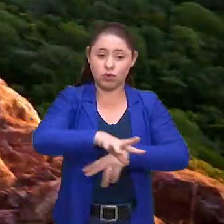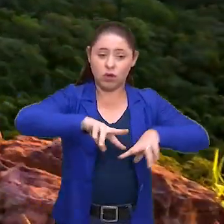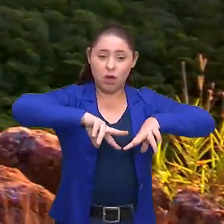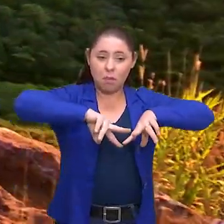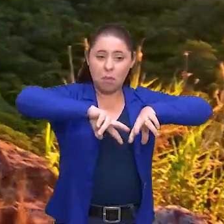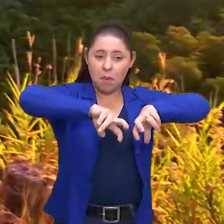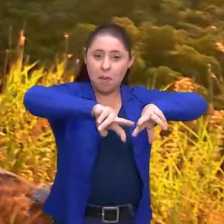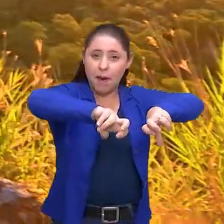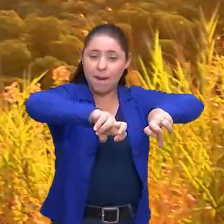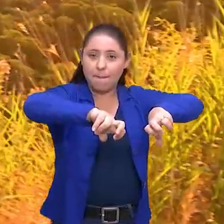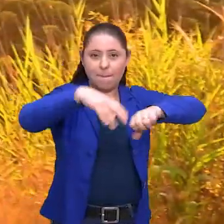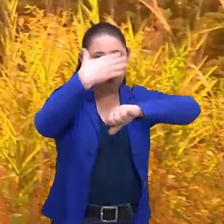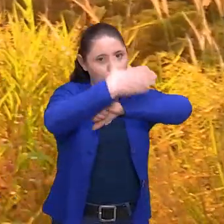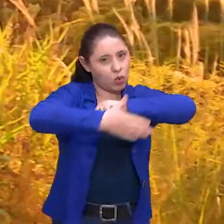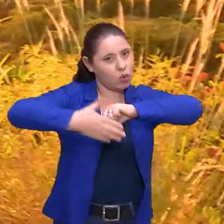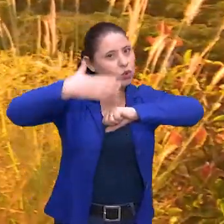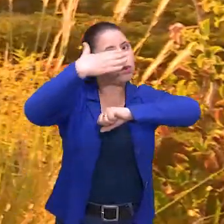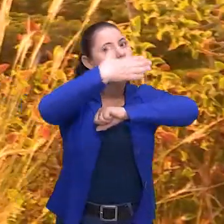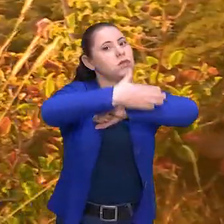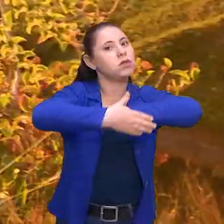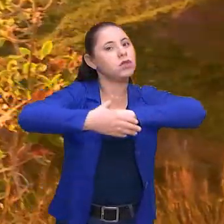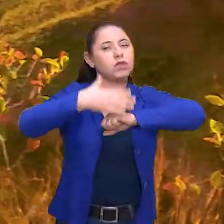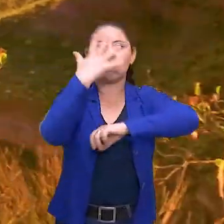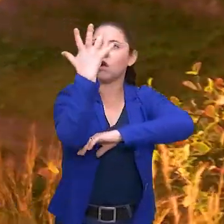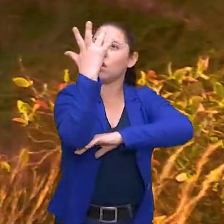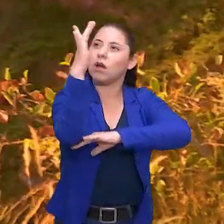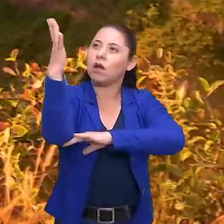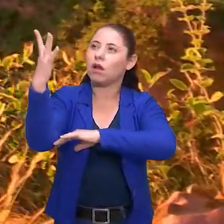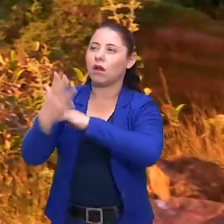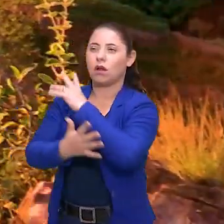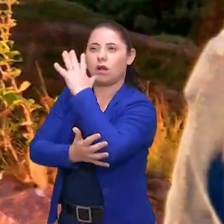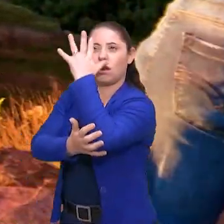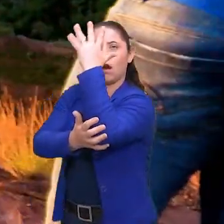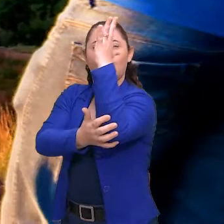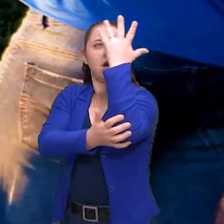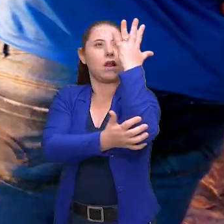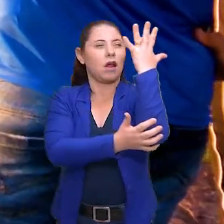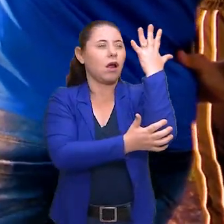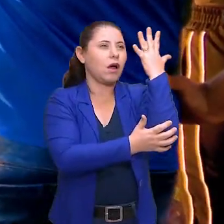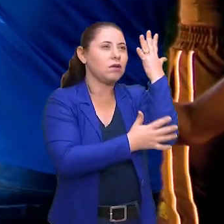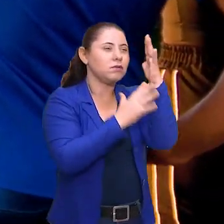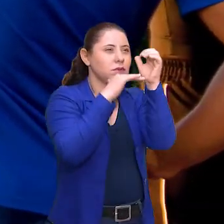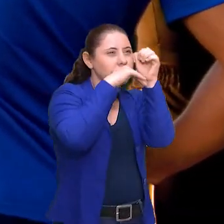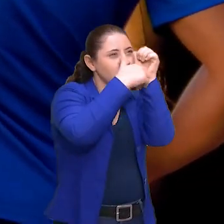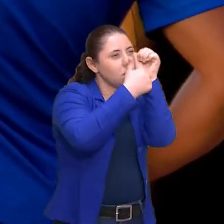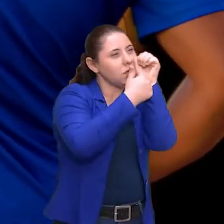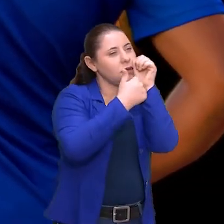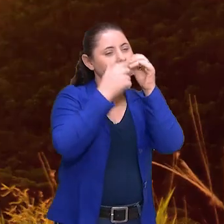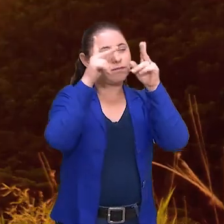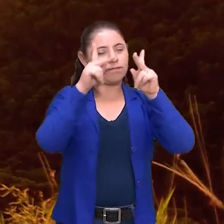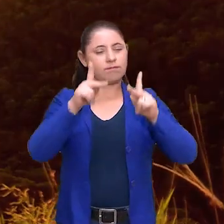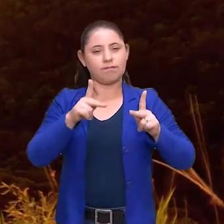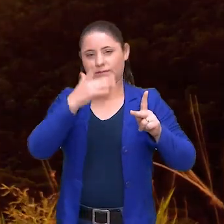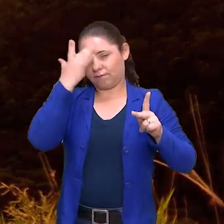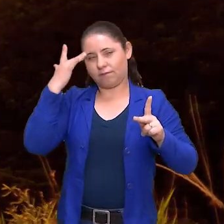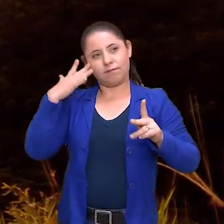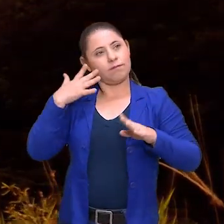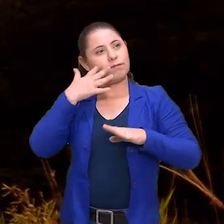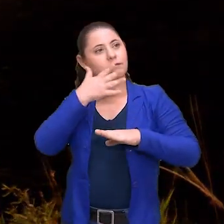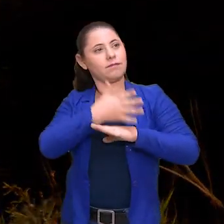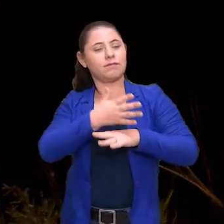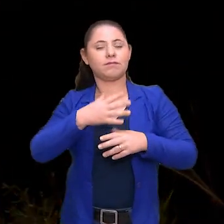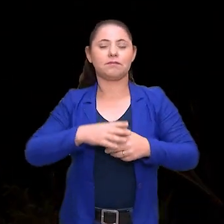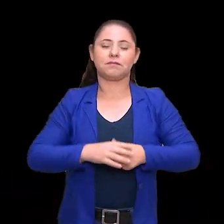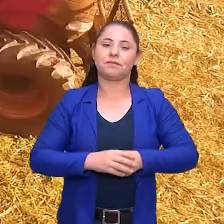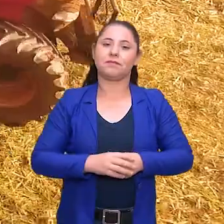sítios arqueológicos são protegidos por uma exuberante fauna e flora, trazendo um ar de mistério e paz ao viajante que por aqui